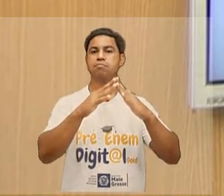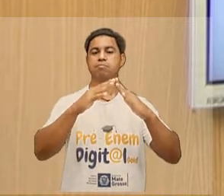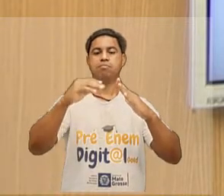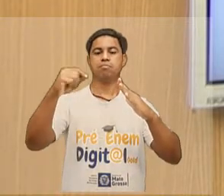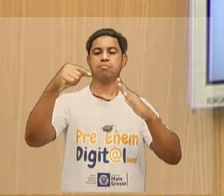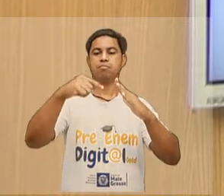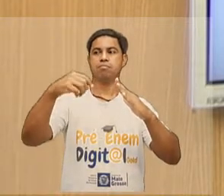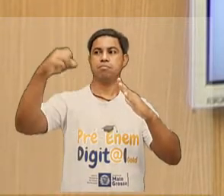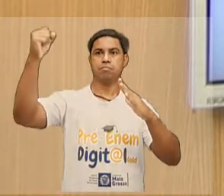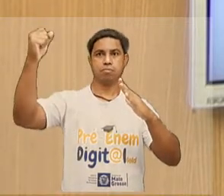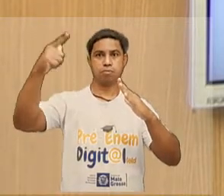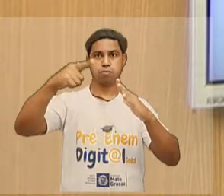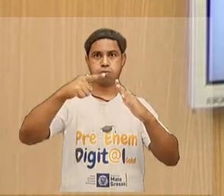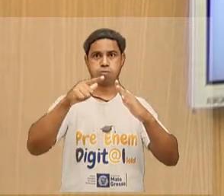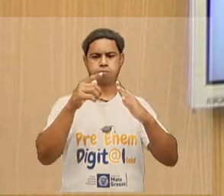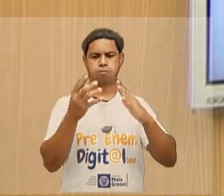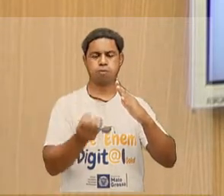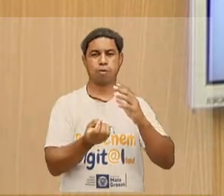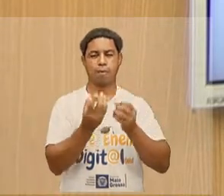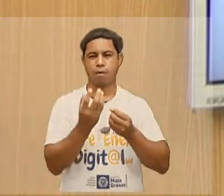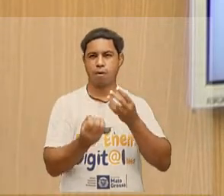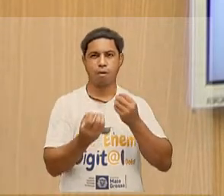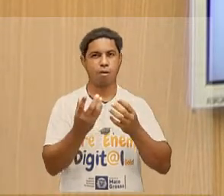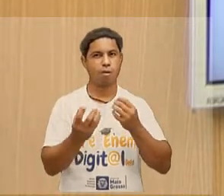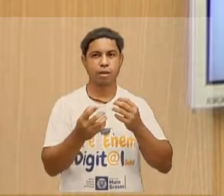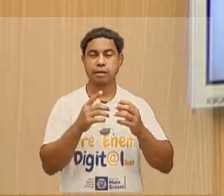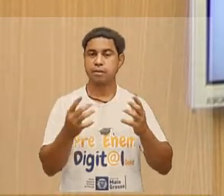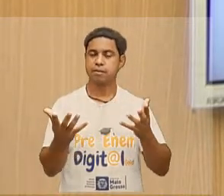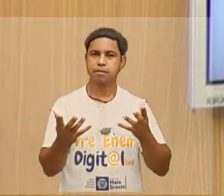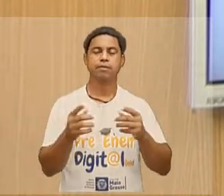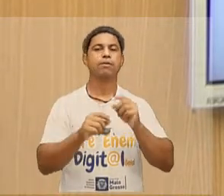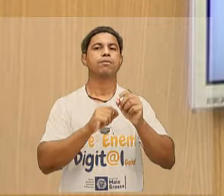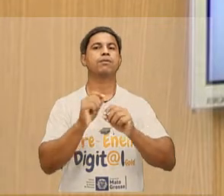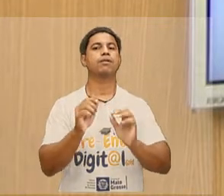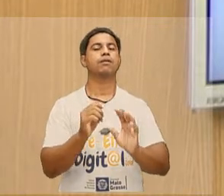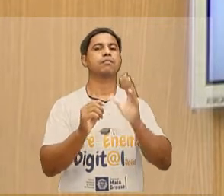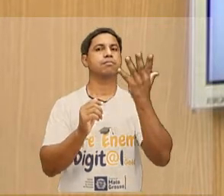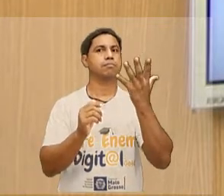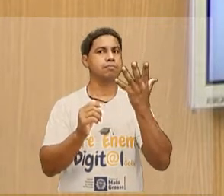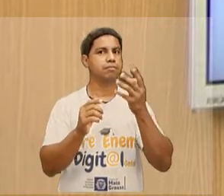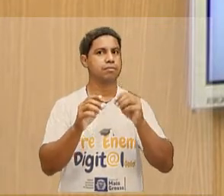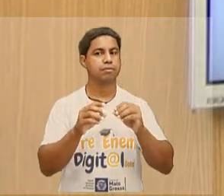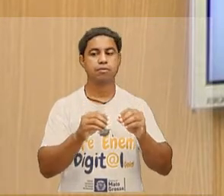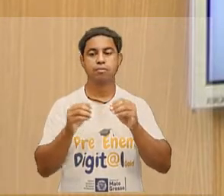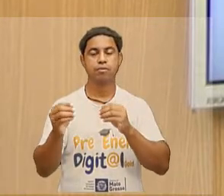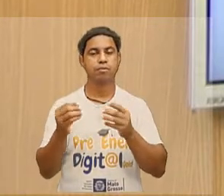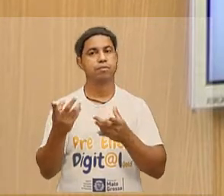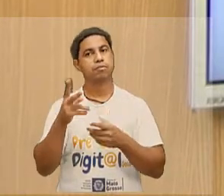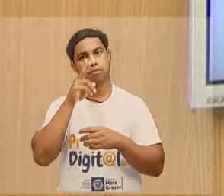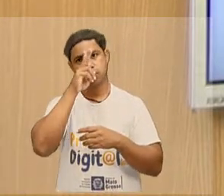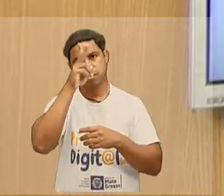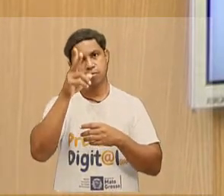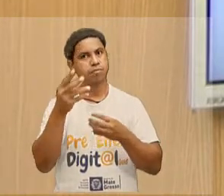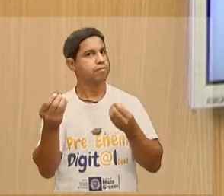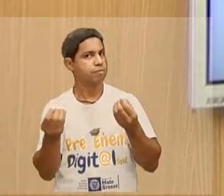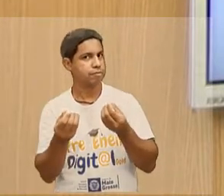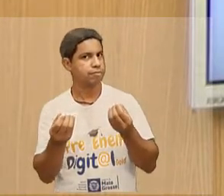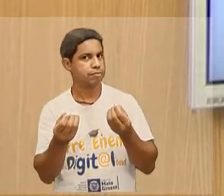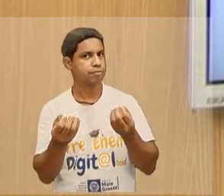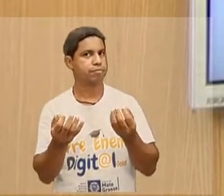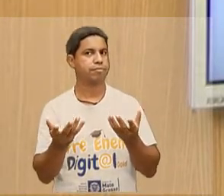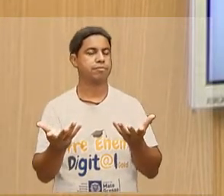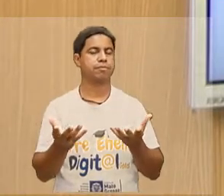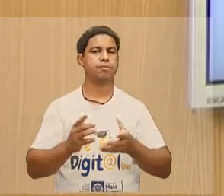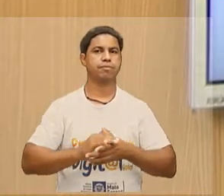aumenta, esse elétron tende a sair da sua posição de equilíbrio, então a resistência elétrica muda. Para eu ter